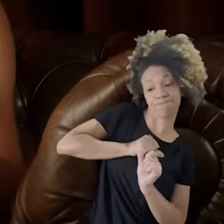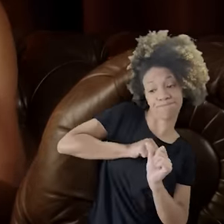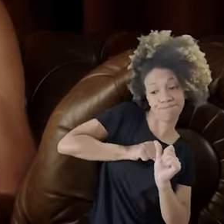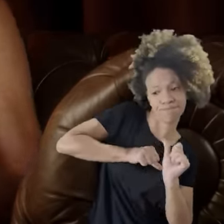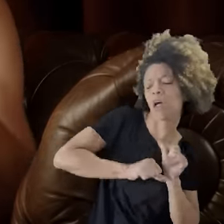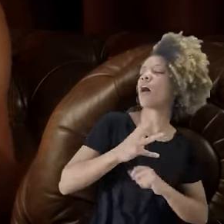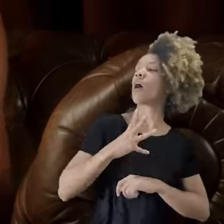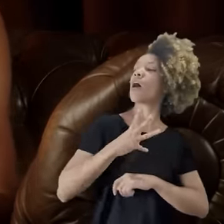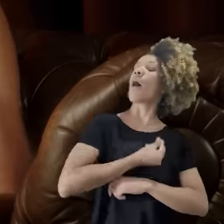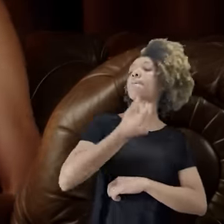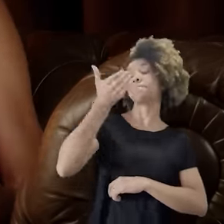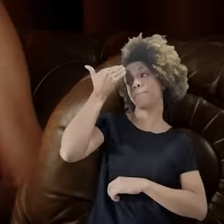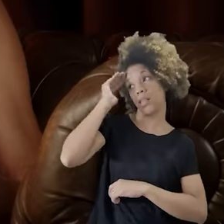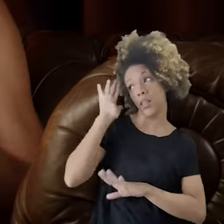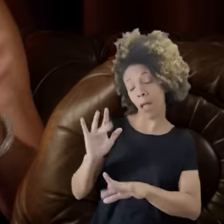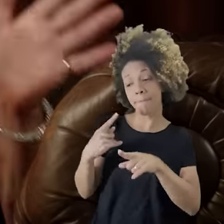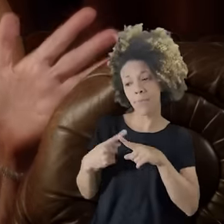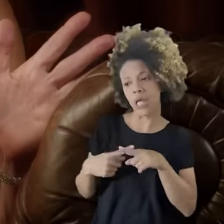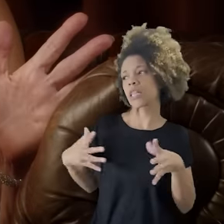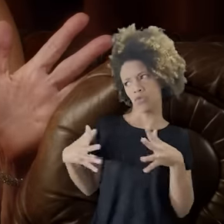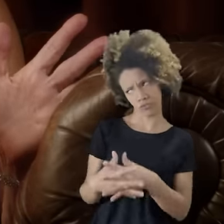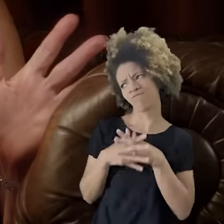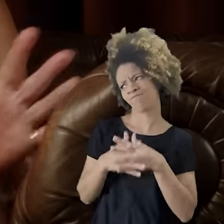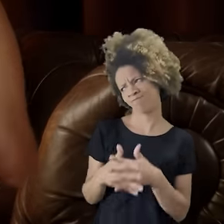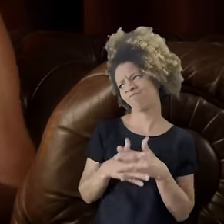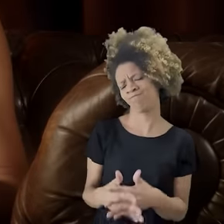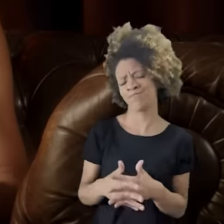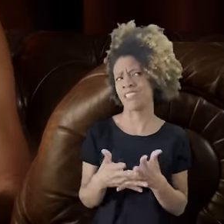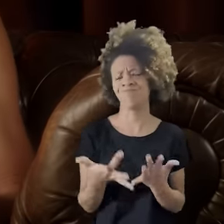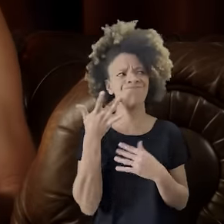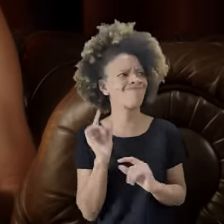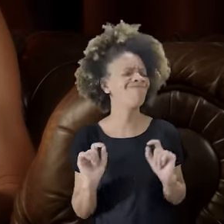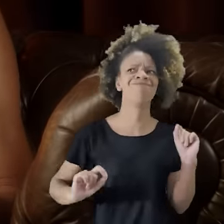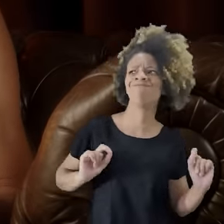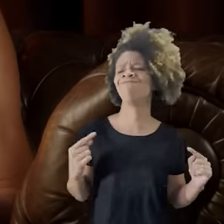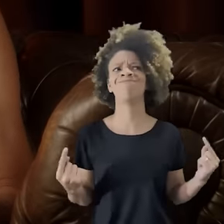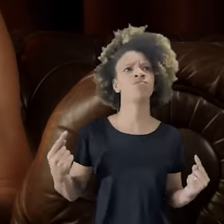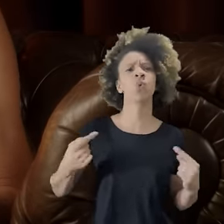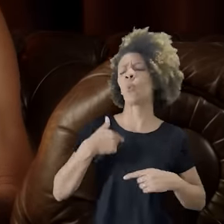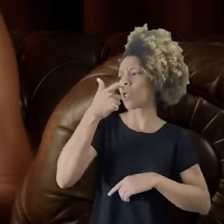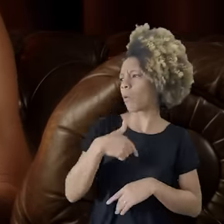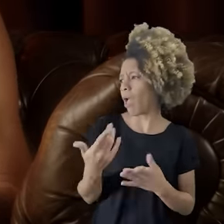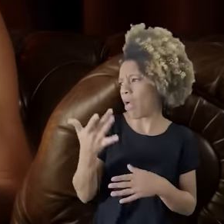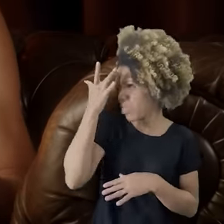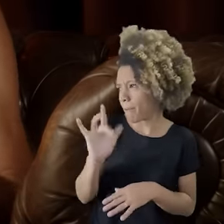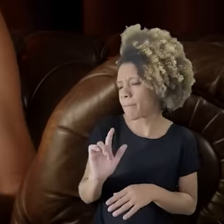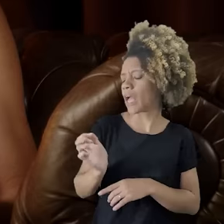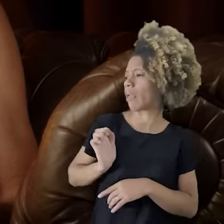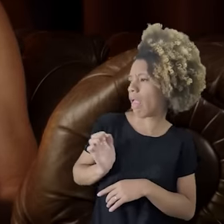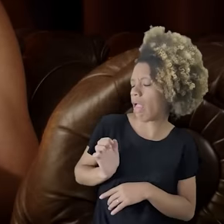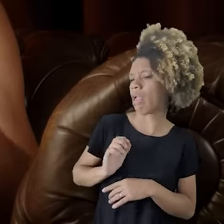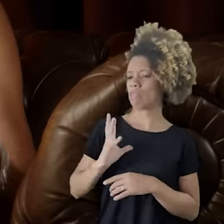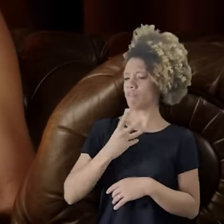comecei a me entender né porque essa confusão não sabia é o que o que eu era esse negócio de